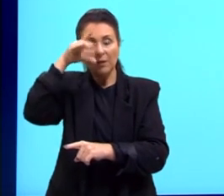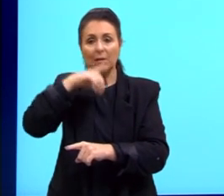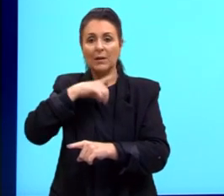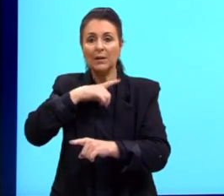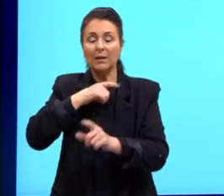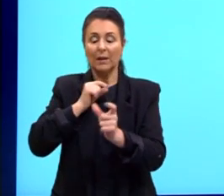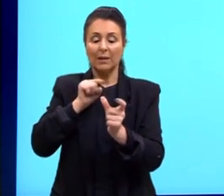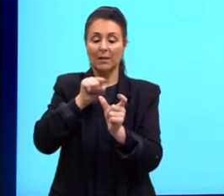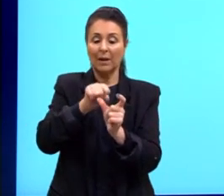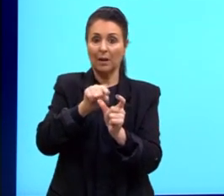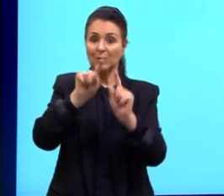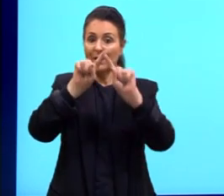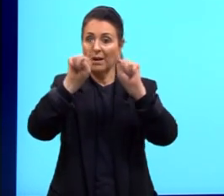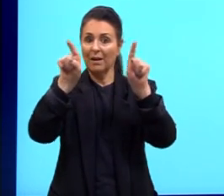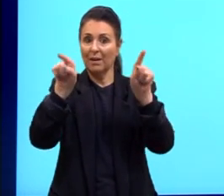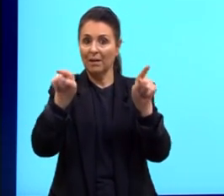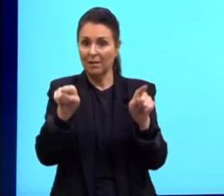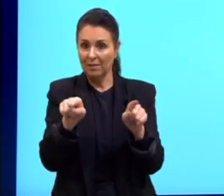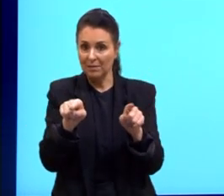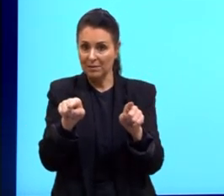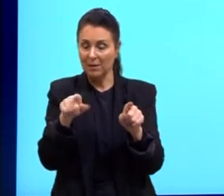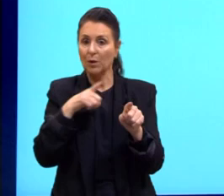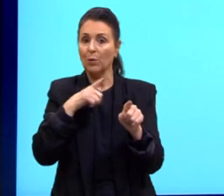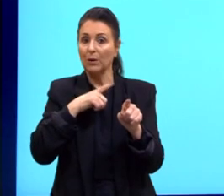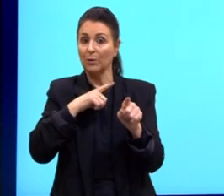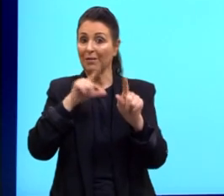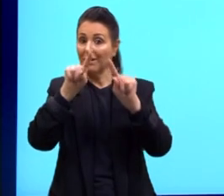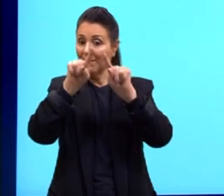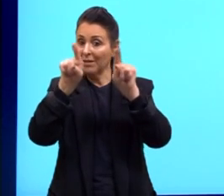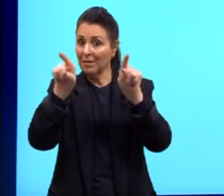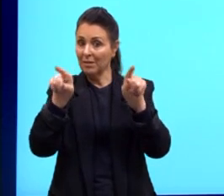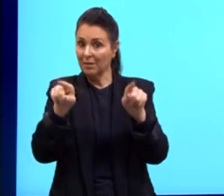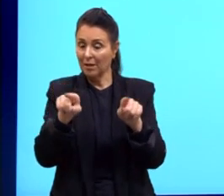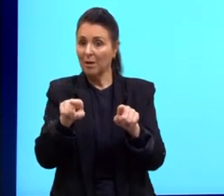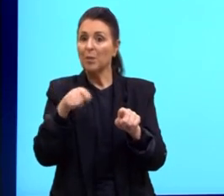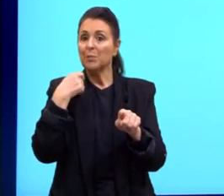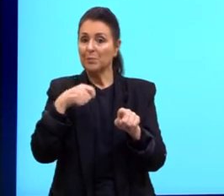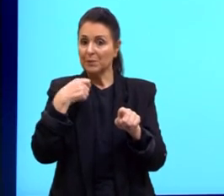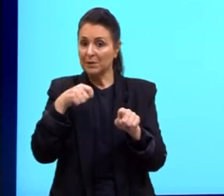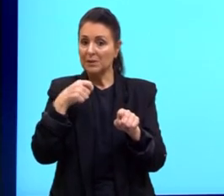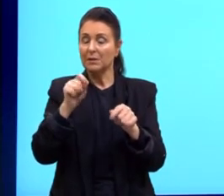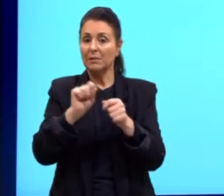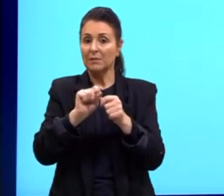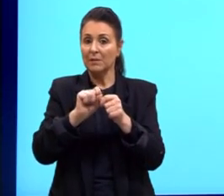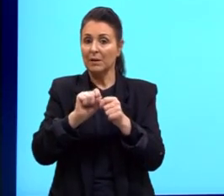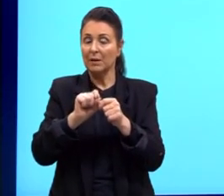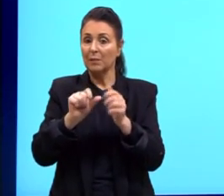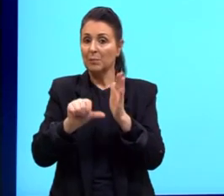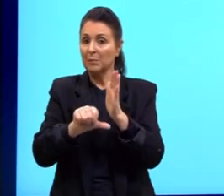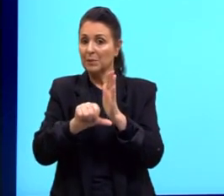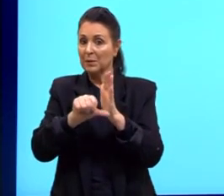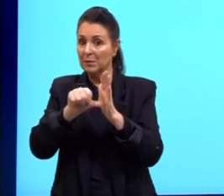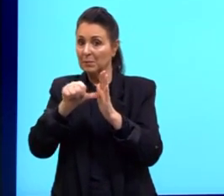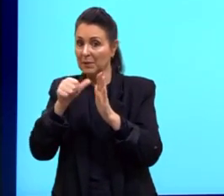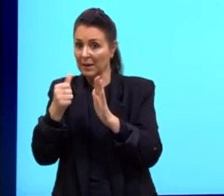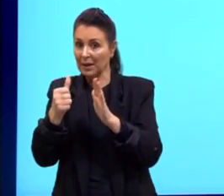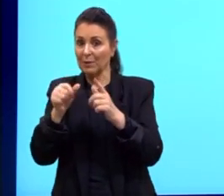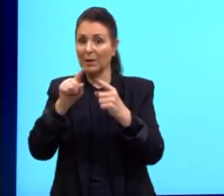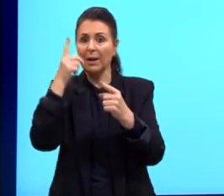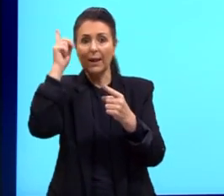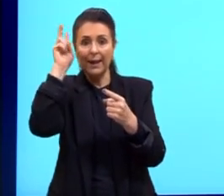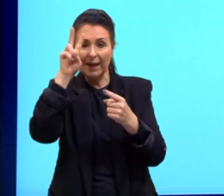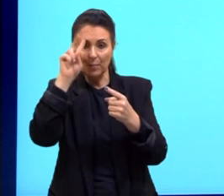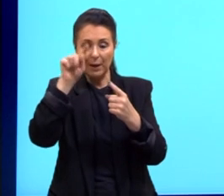termos entre parênteses e quando nós temos estes termos em parênteses nós realizamos a distributiva